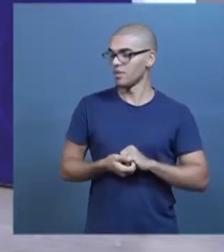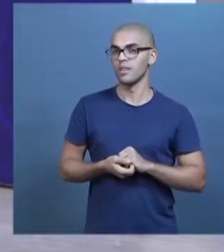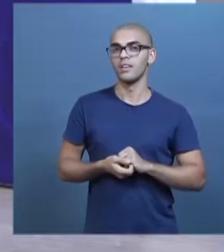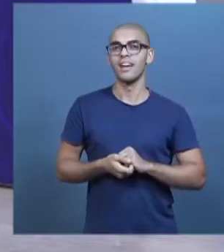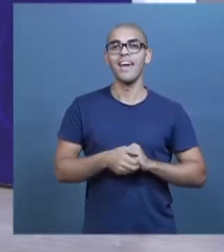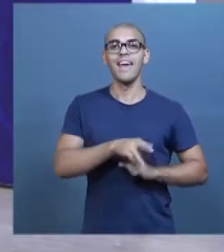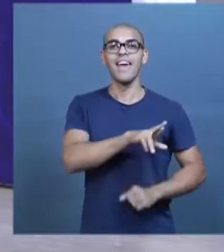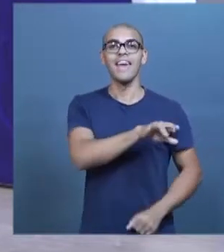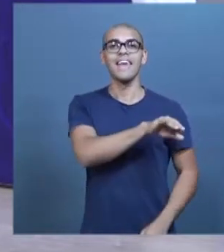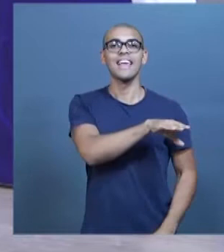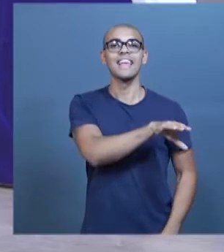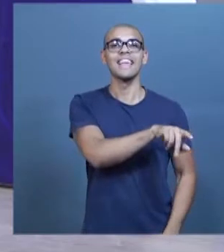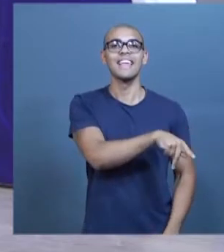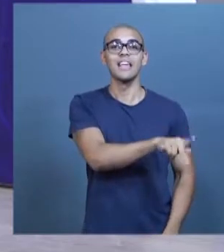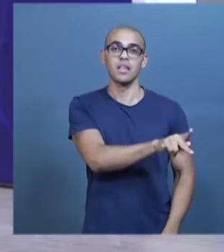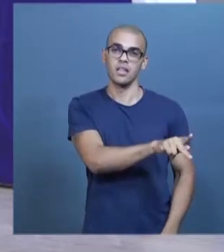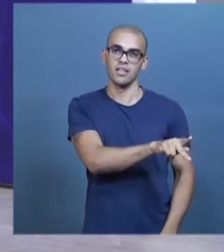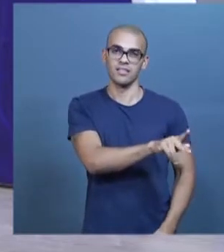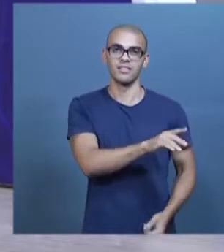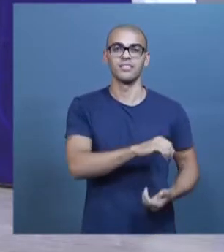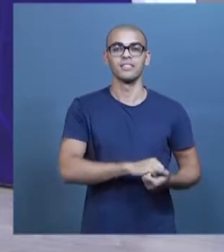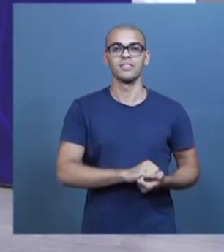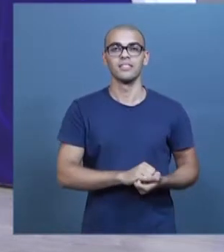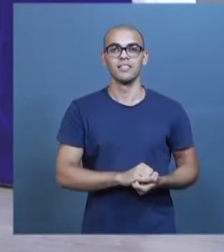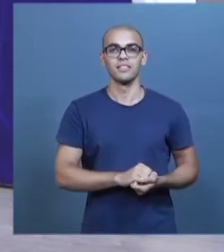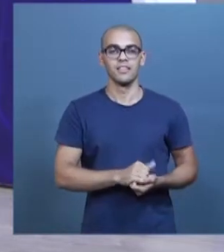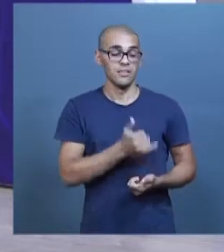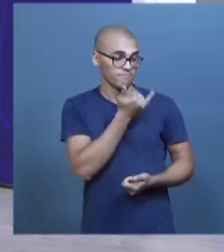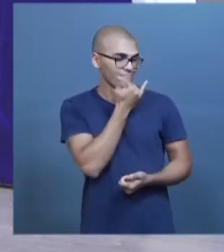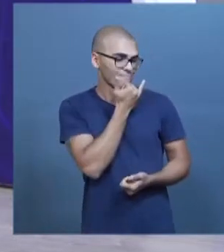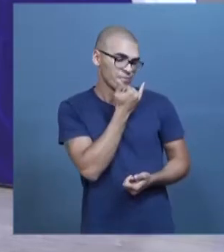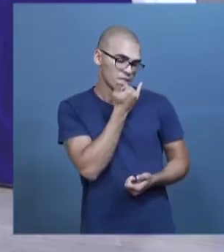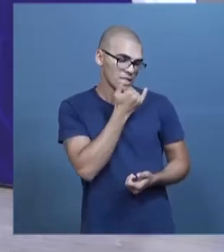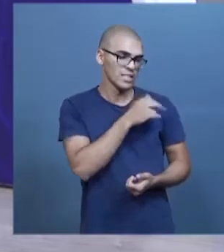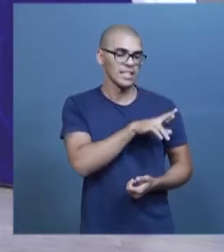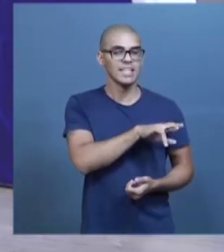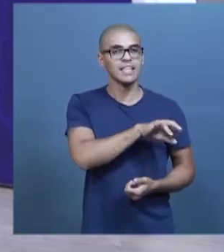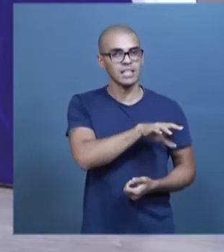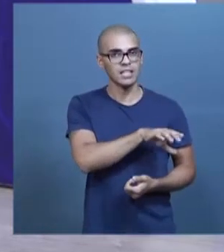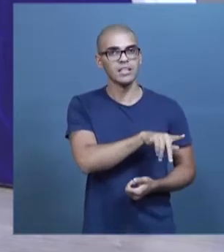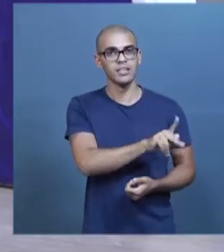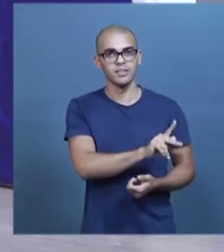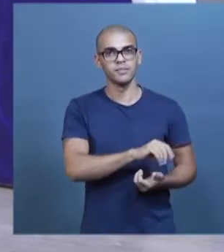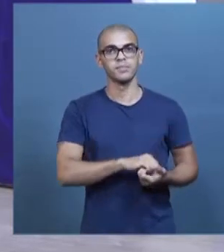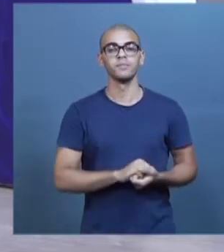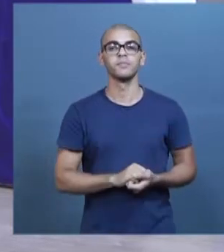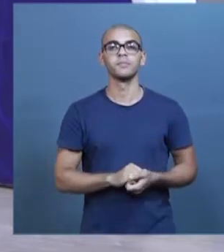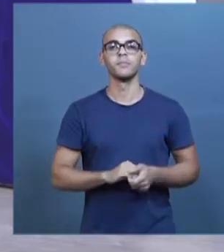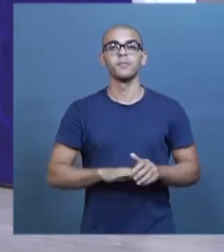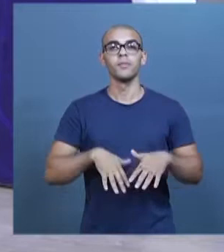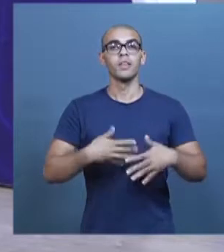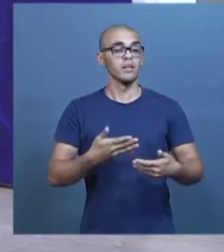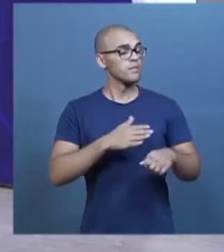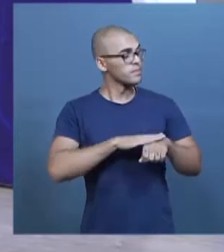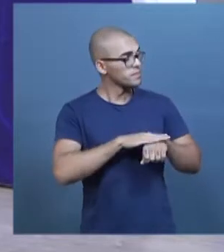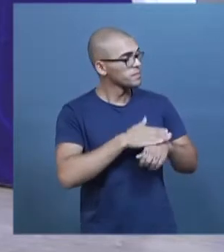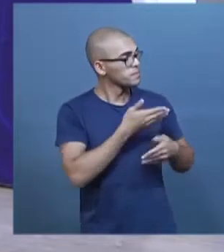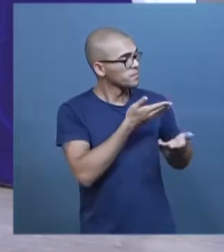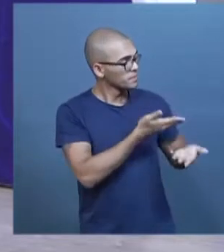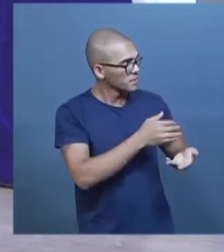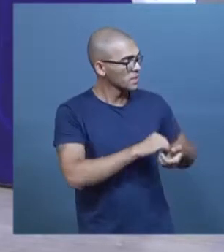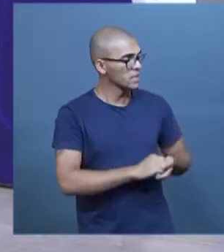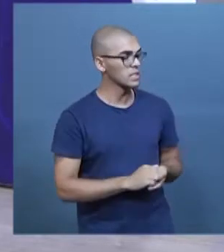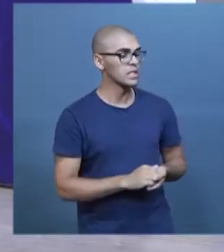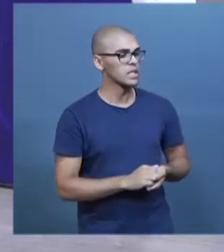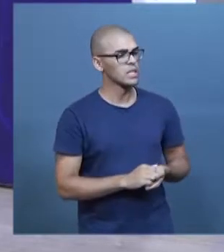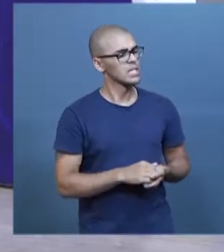Rick. Rick, desculpa. Apelido do Ricardo. É o Rick, mas desculpa, Rick. Tudo bem. Bom, Rick, vou conversar com você então.